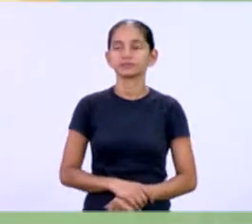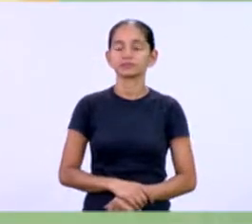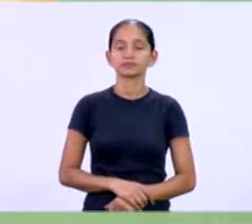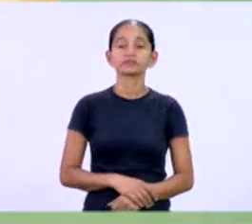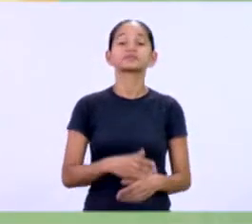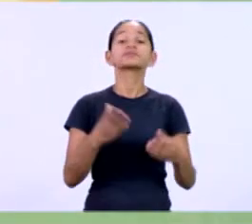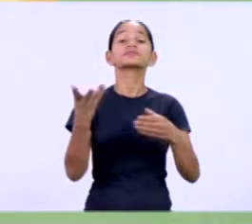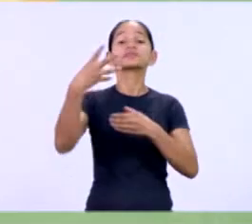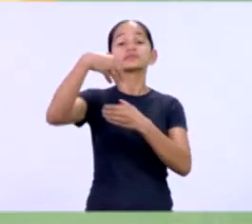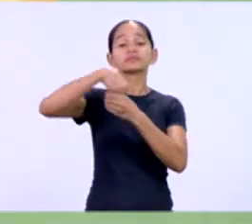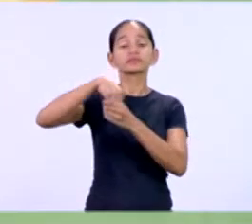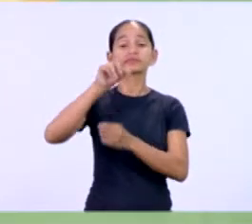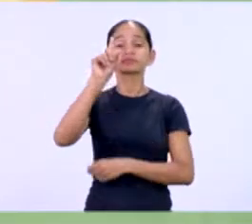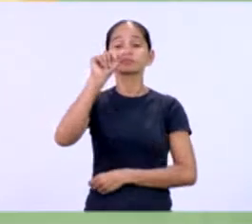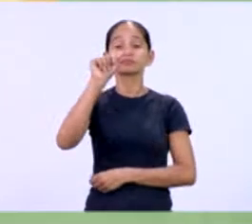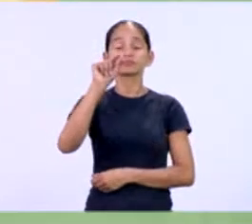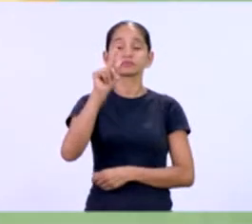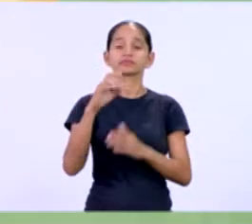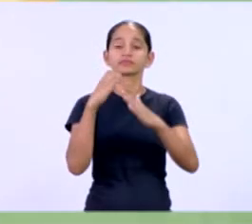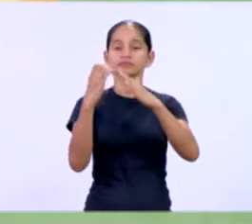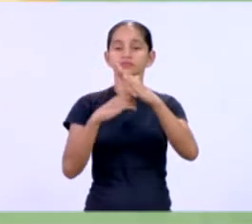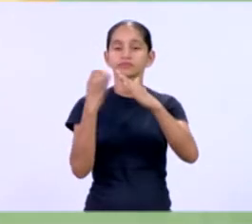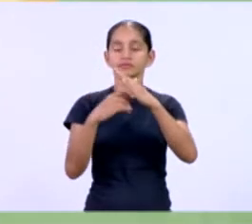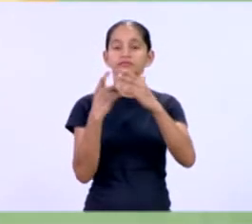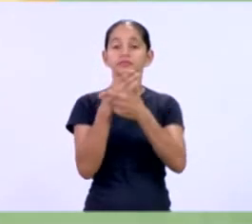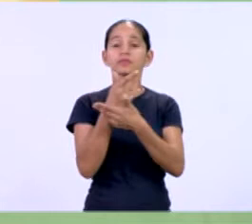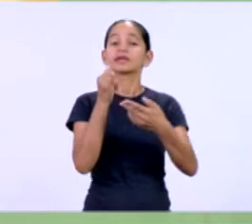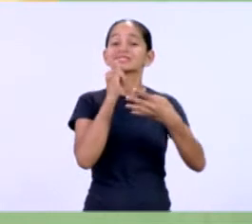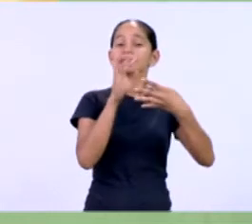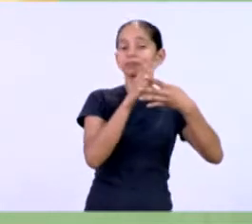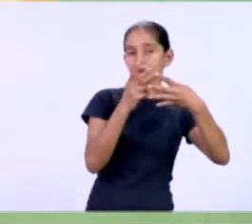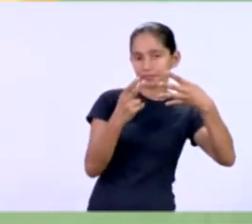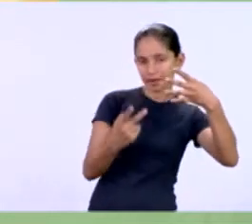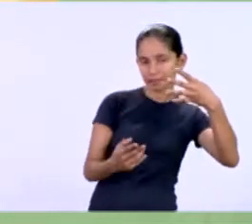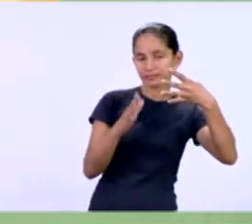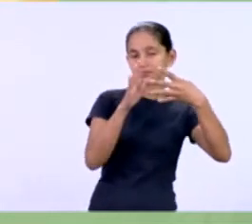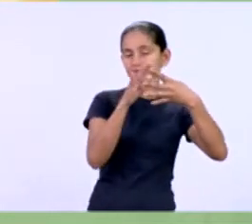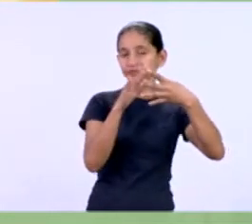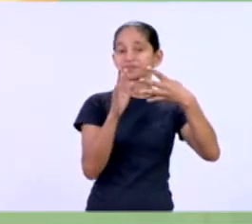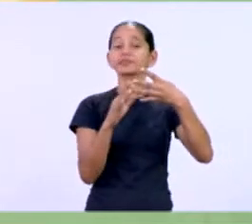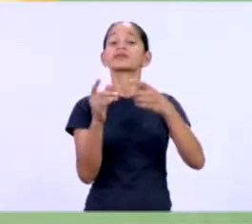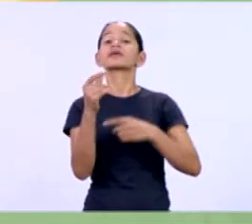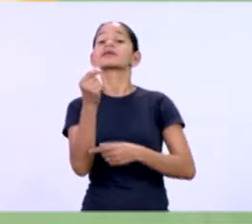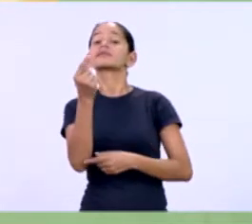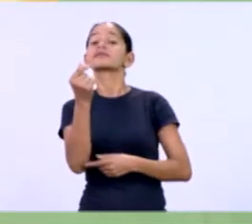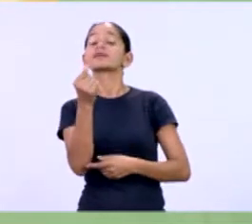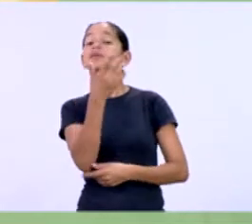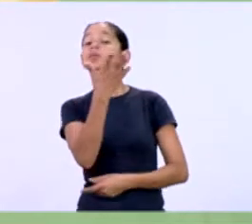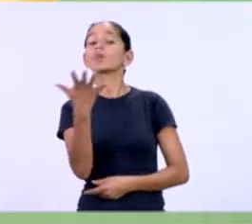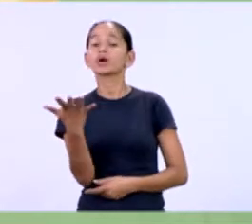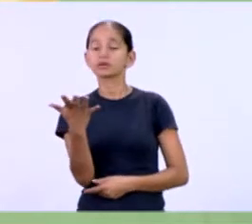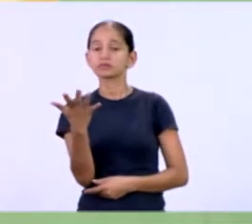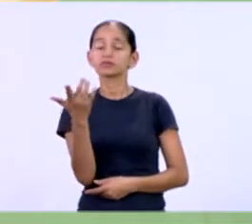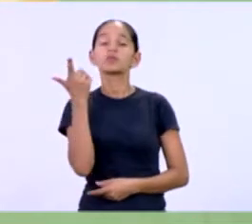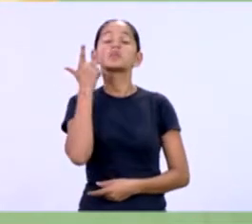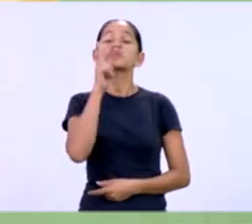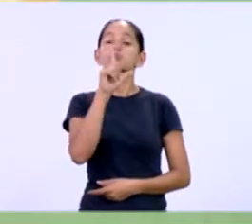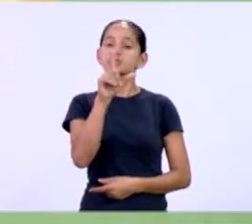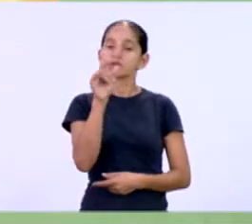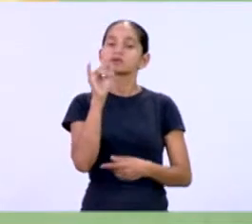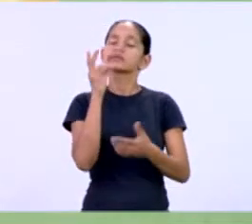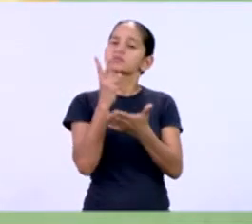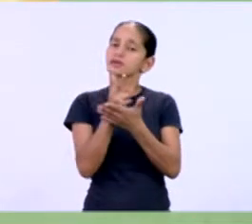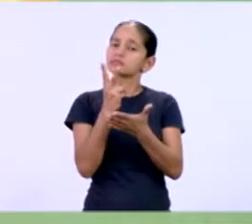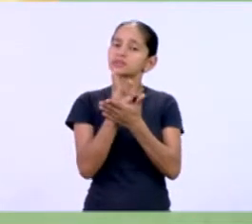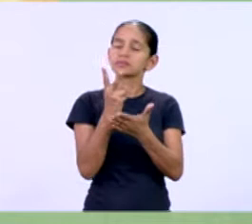Fonte interna de financiamento. As fontes internas são fontes de financiamento obtido ou